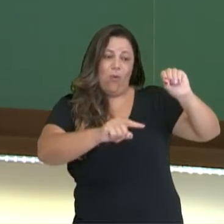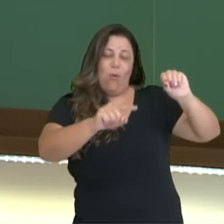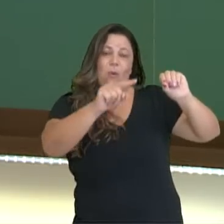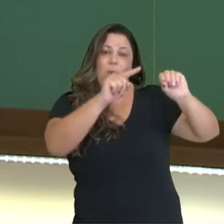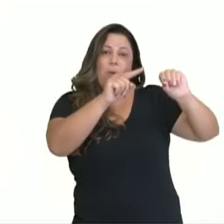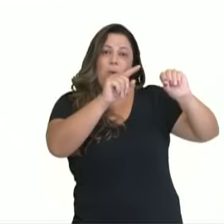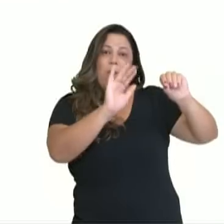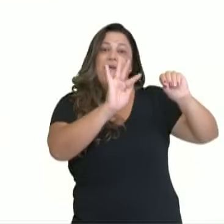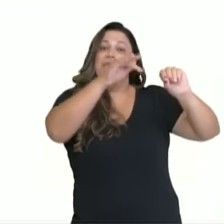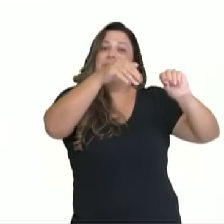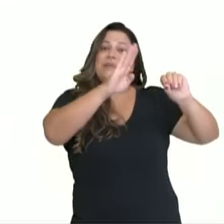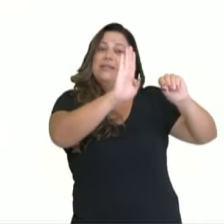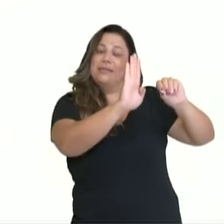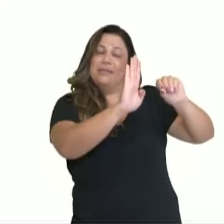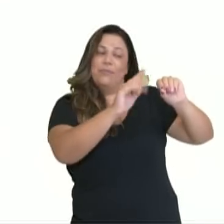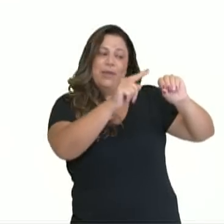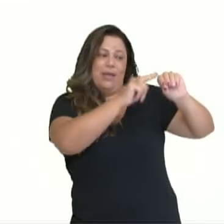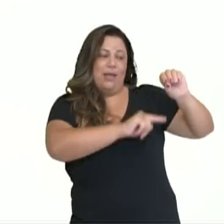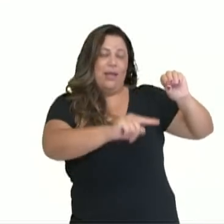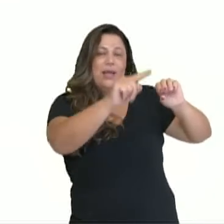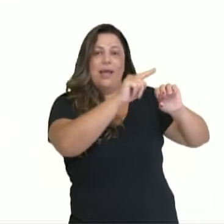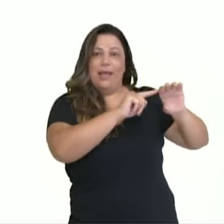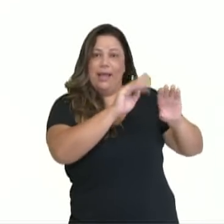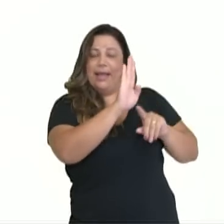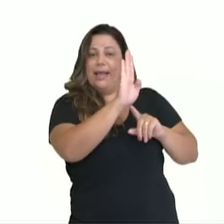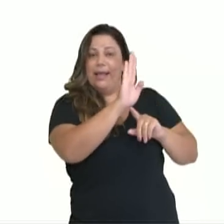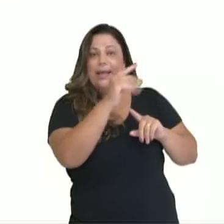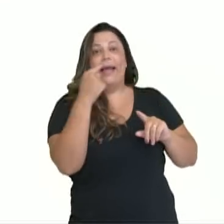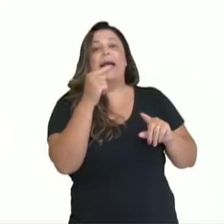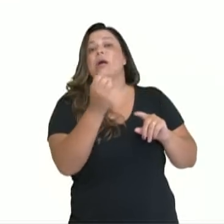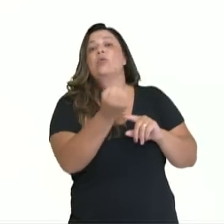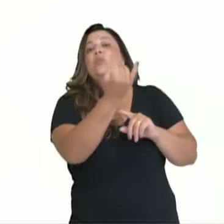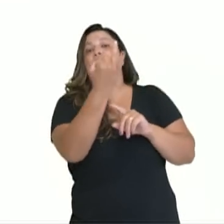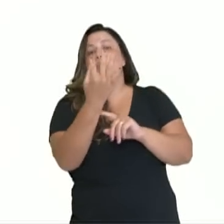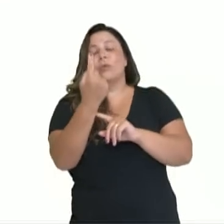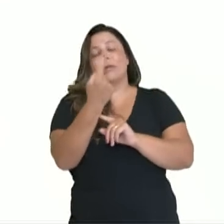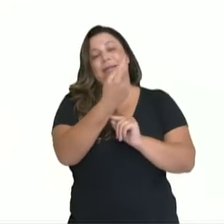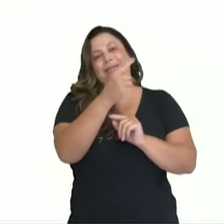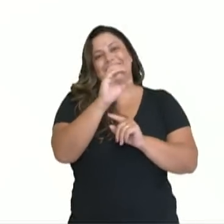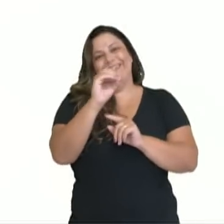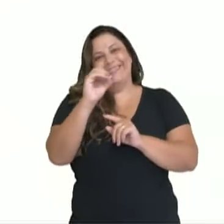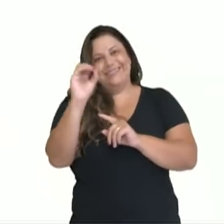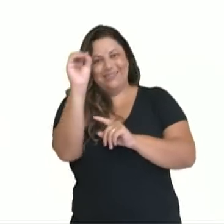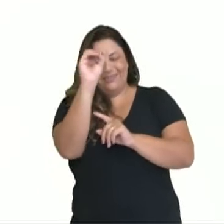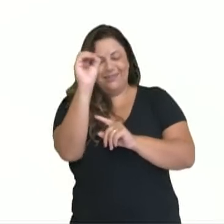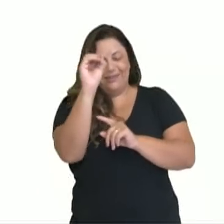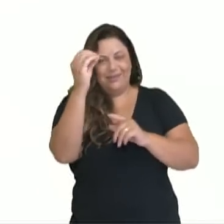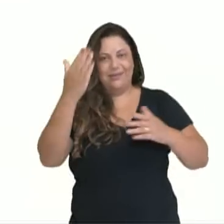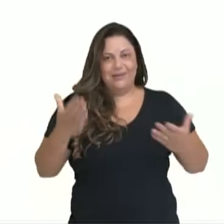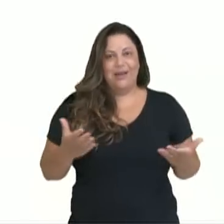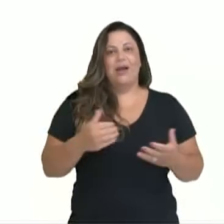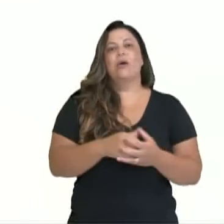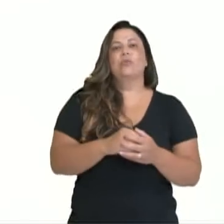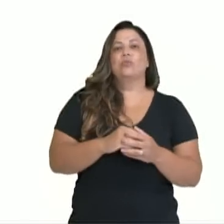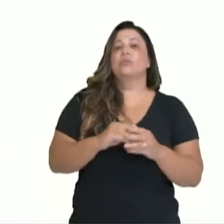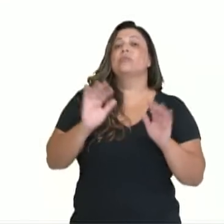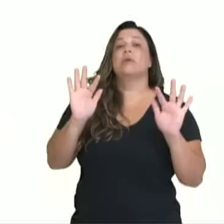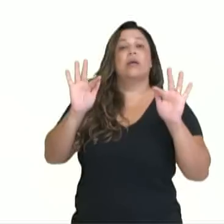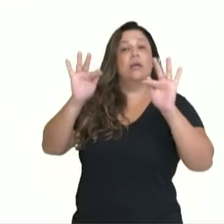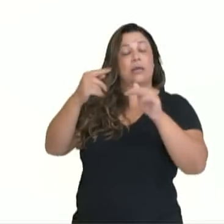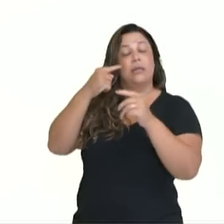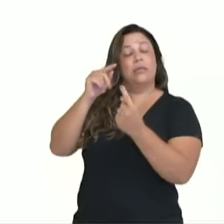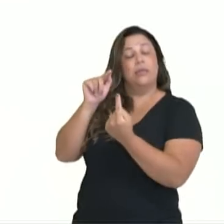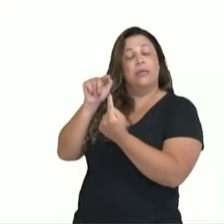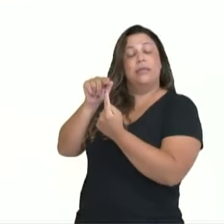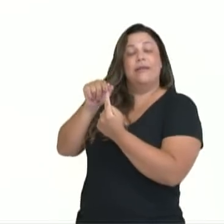em B. E mede 100 graus, né? Ele tem um ângulo de 100 graus, ele define um ângulo, esse arco define um ângulo